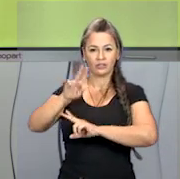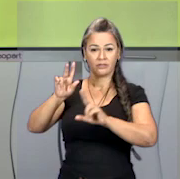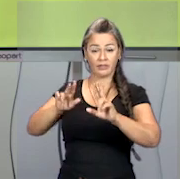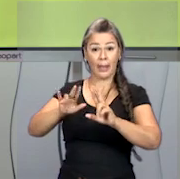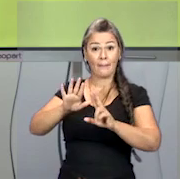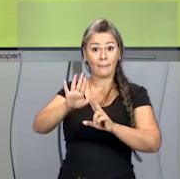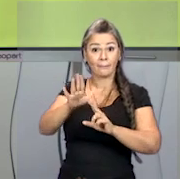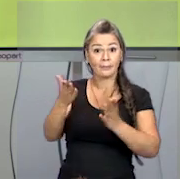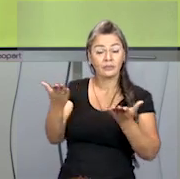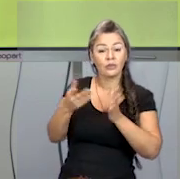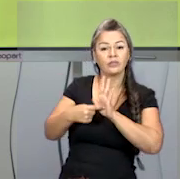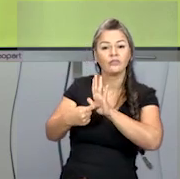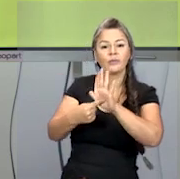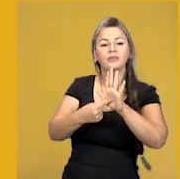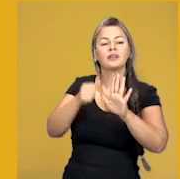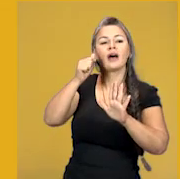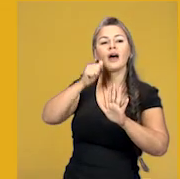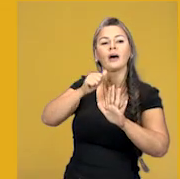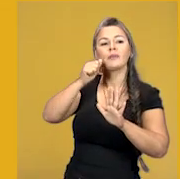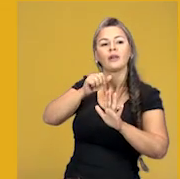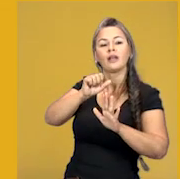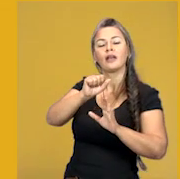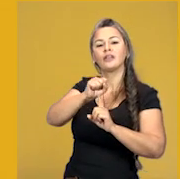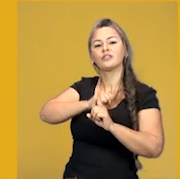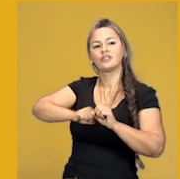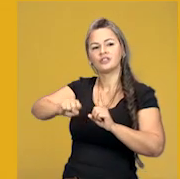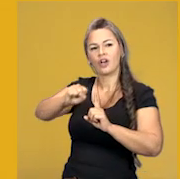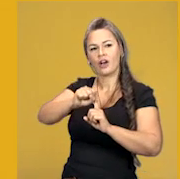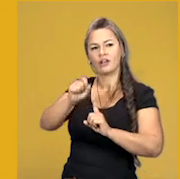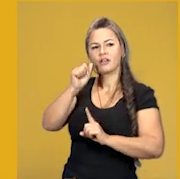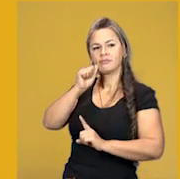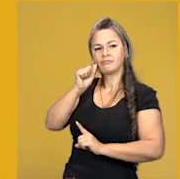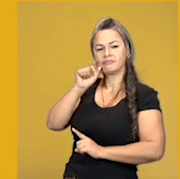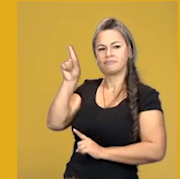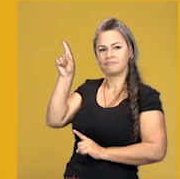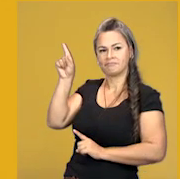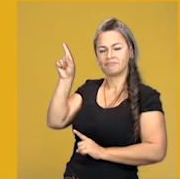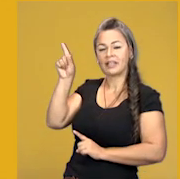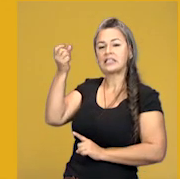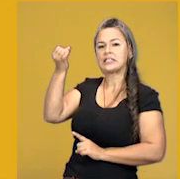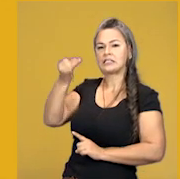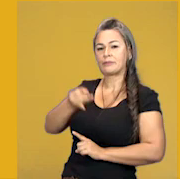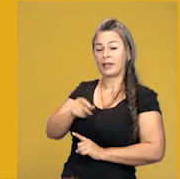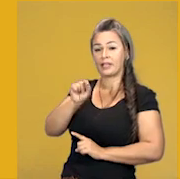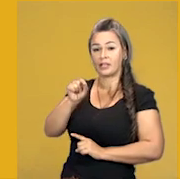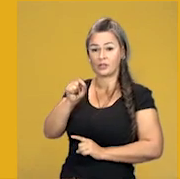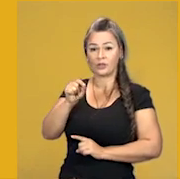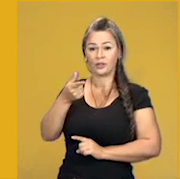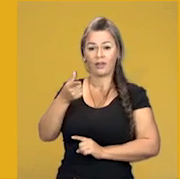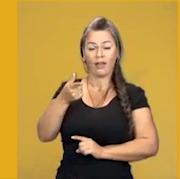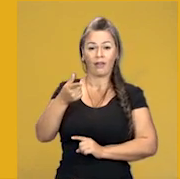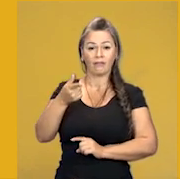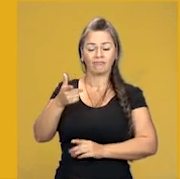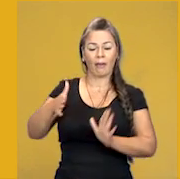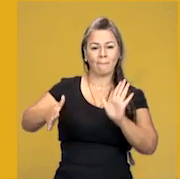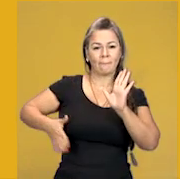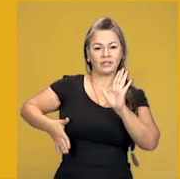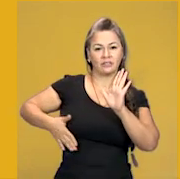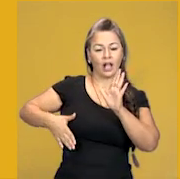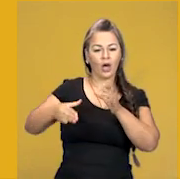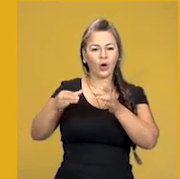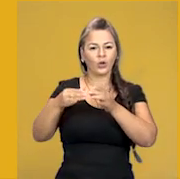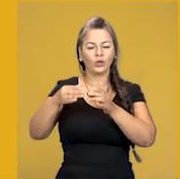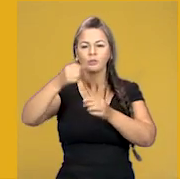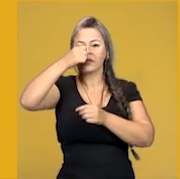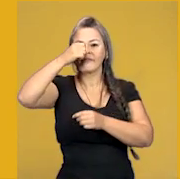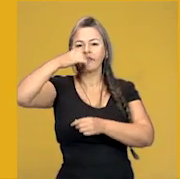sociológico. A socióloga Maria das Mercês Somarriba diz que a chamada marginalidade urbana pode ser definida, portanto,